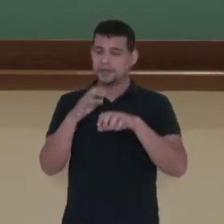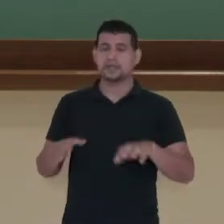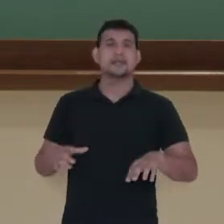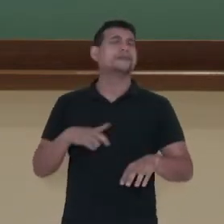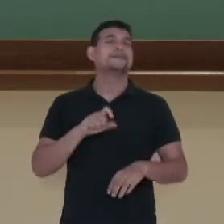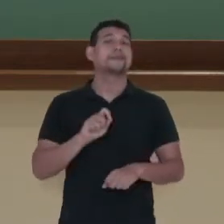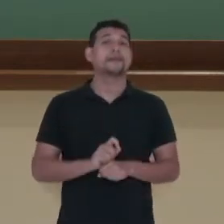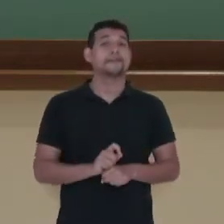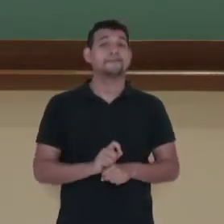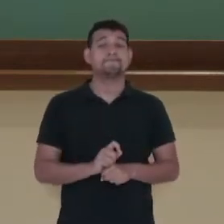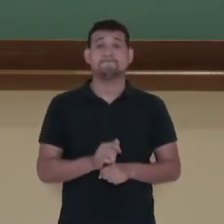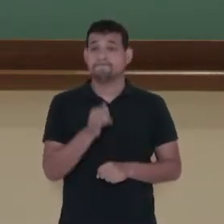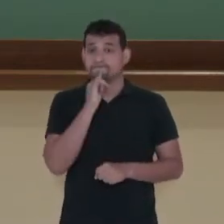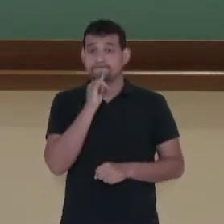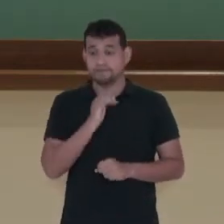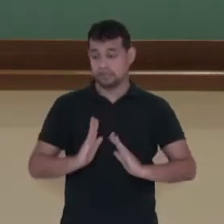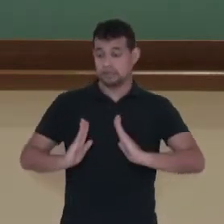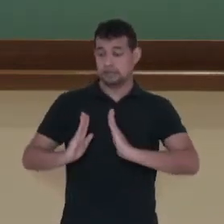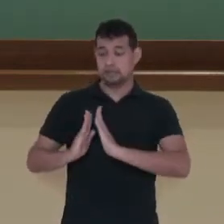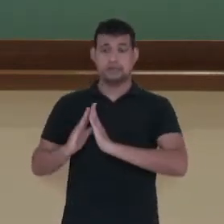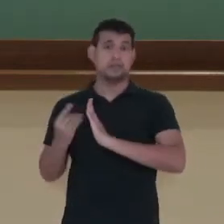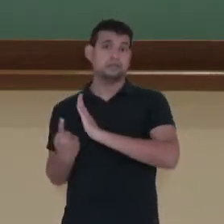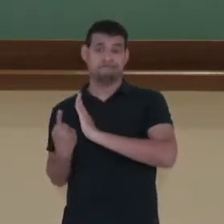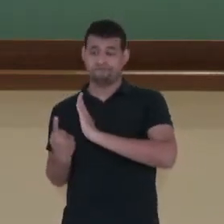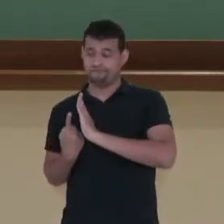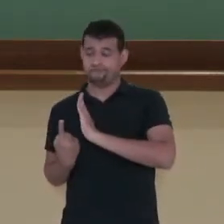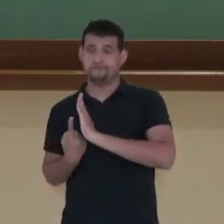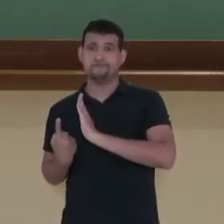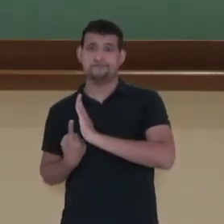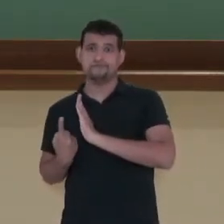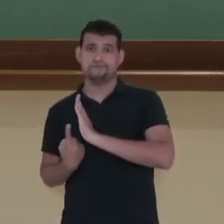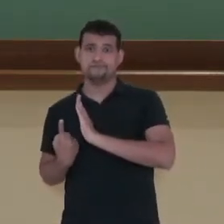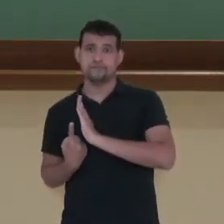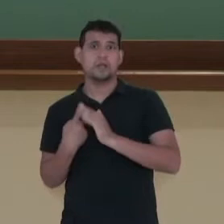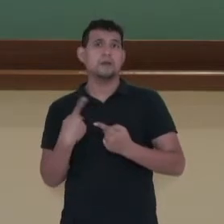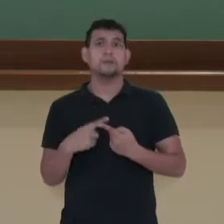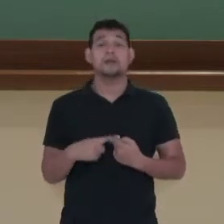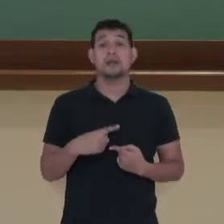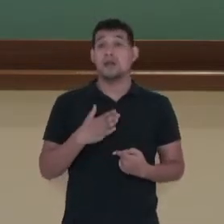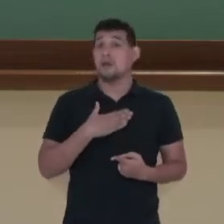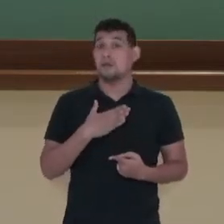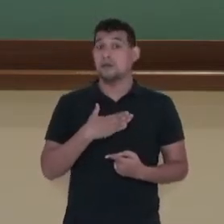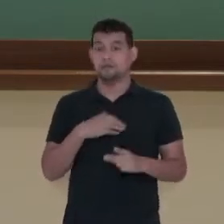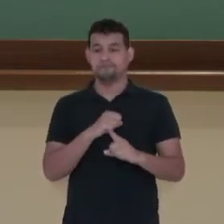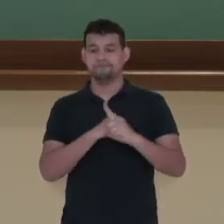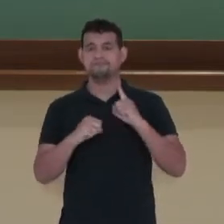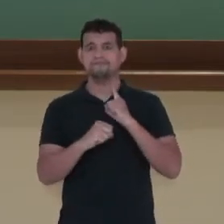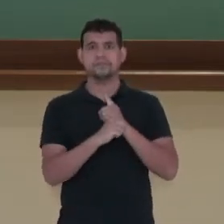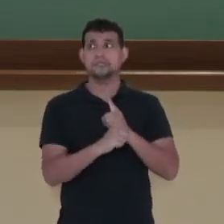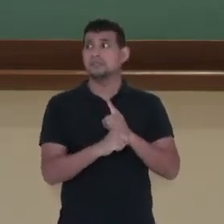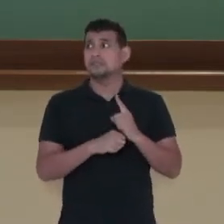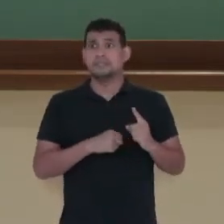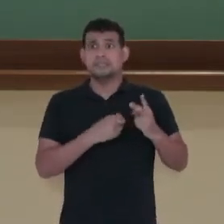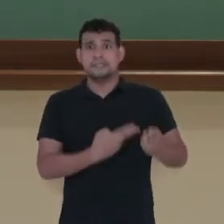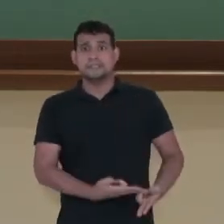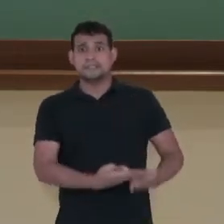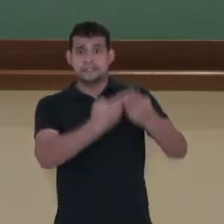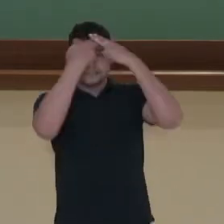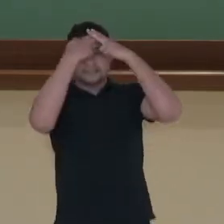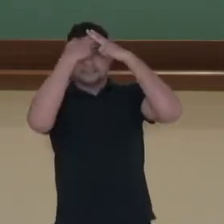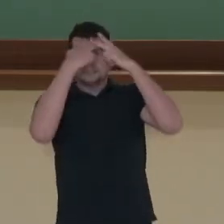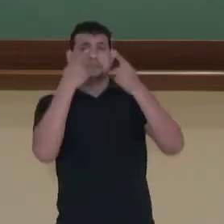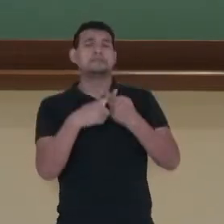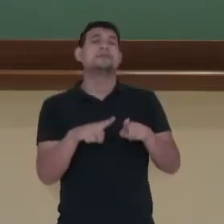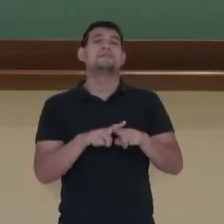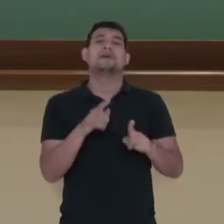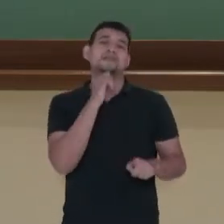tive que ficar isolado dentro de casa. Ou seja, o meu social ficou afetado. E devido a